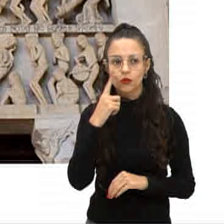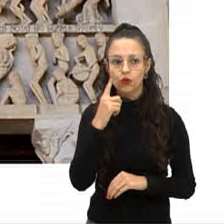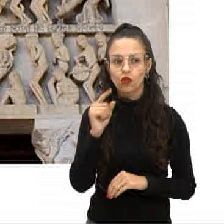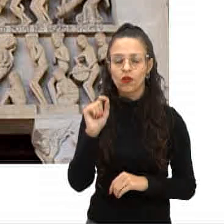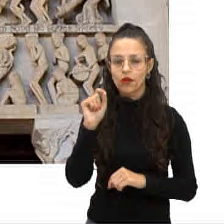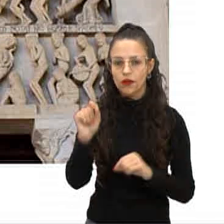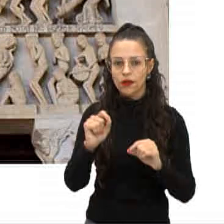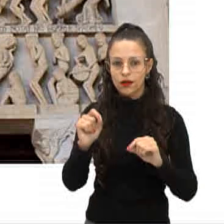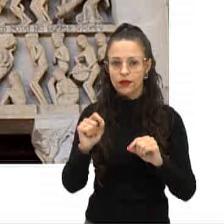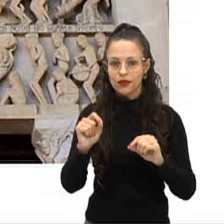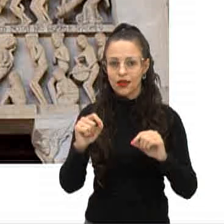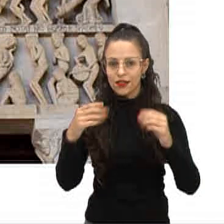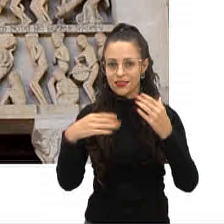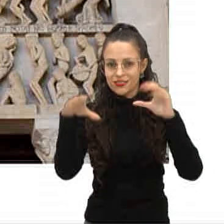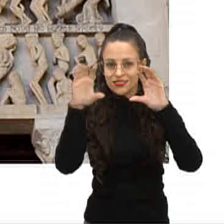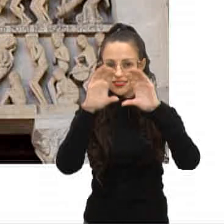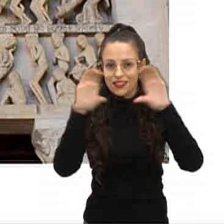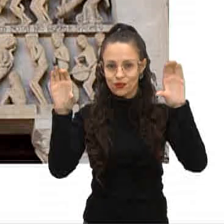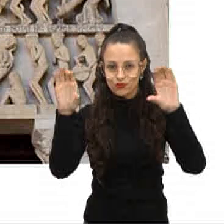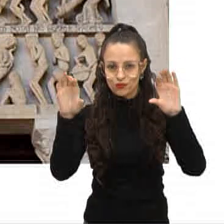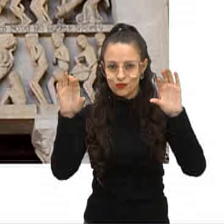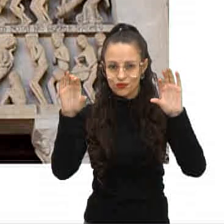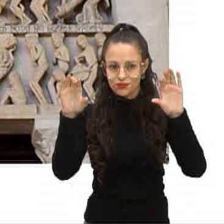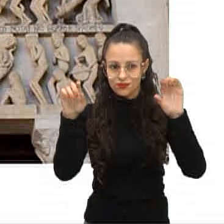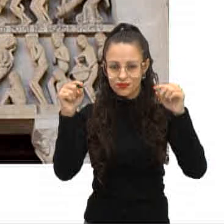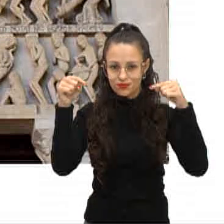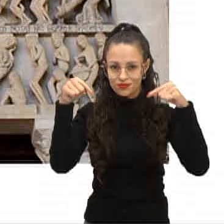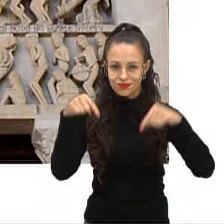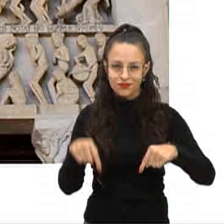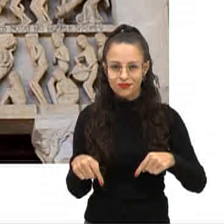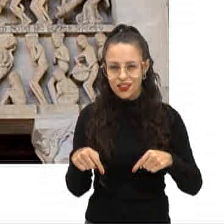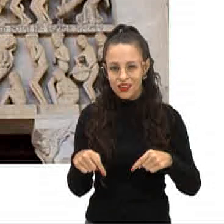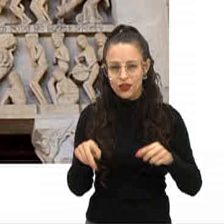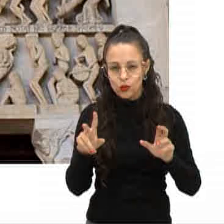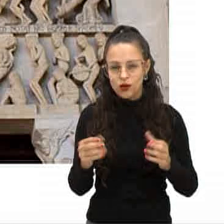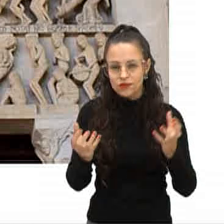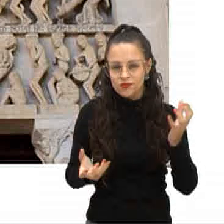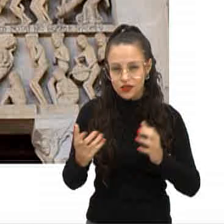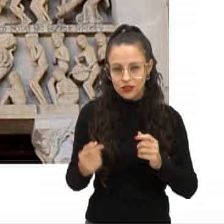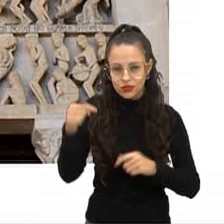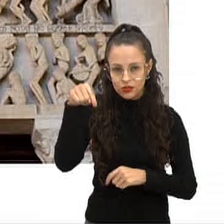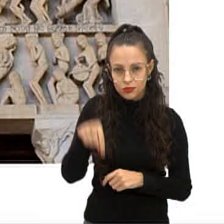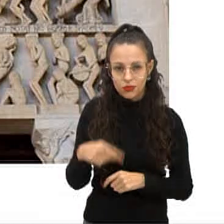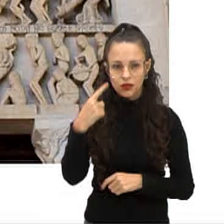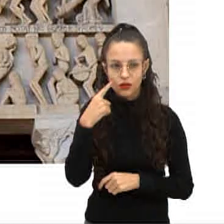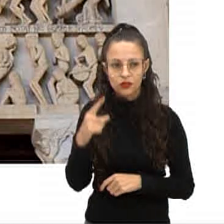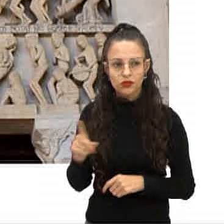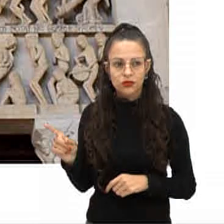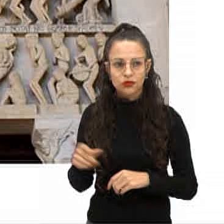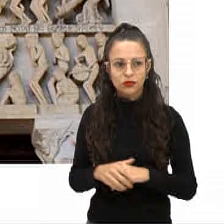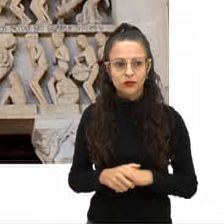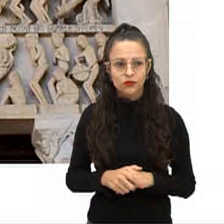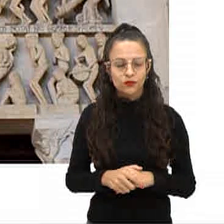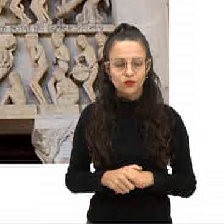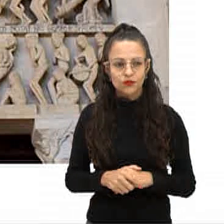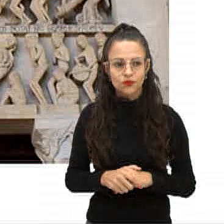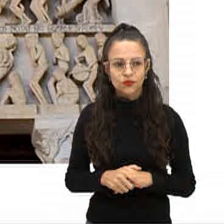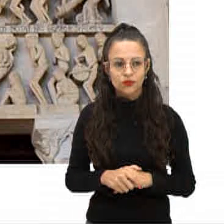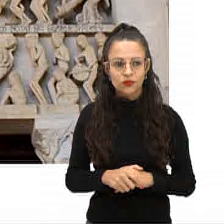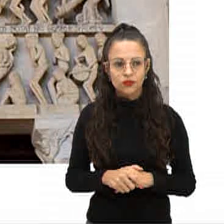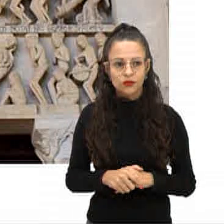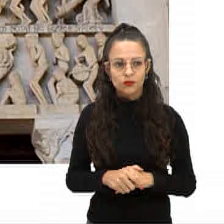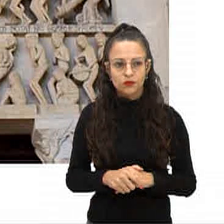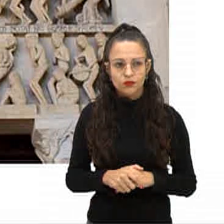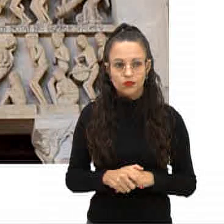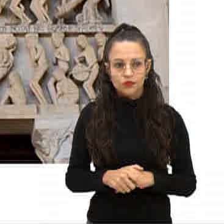você tem o paraíso do lado direito, né? E o deambulatório, e embaixo o purgatório, né? O famoso juízo final.